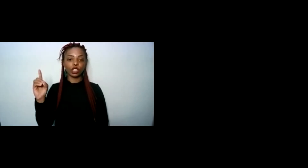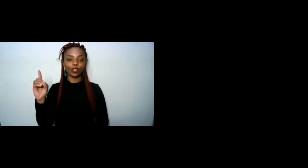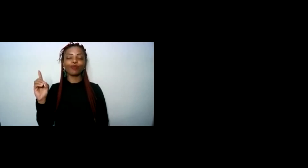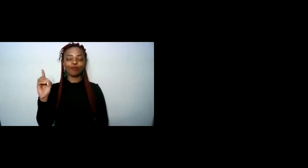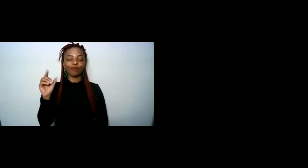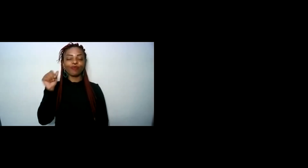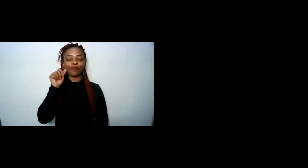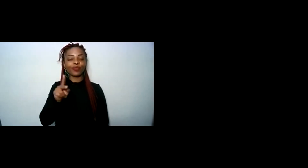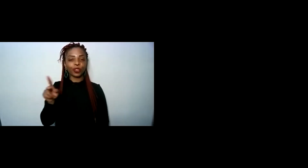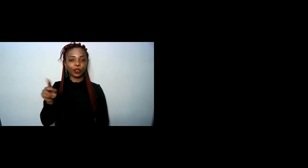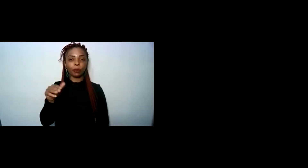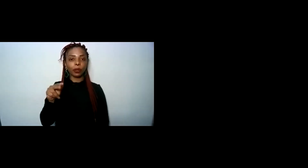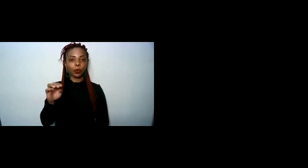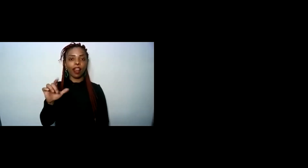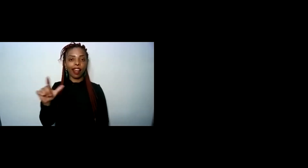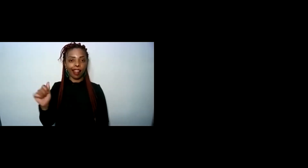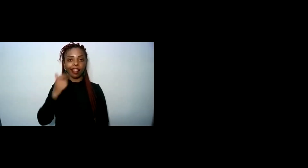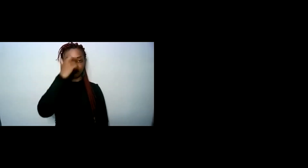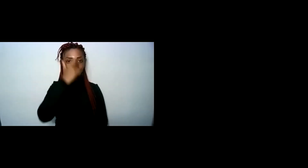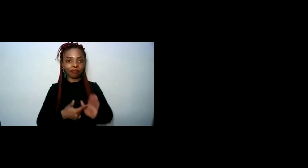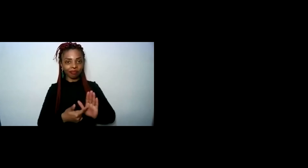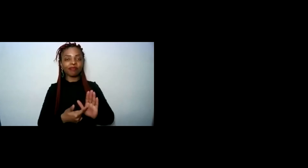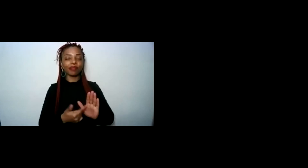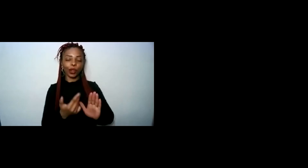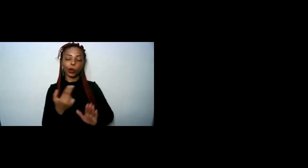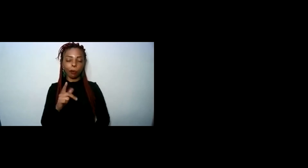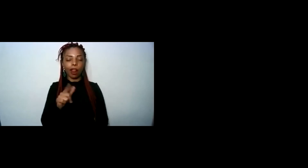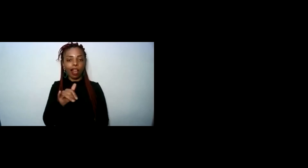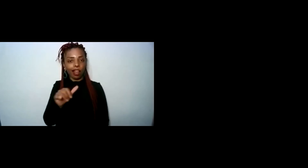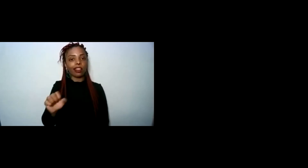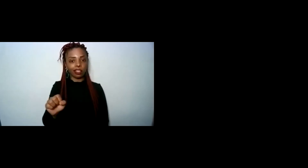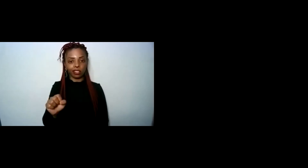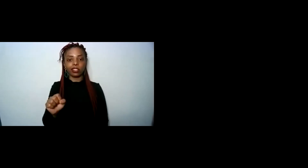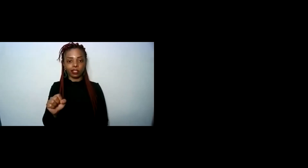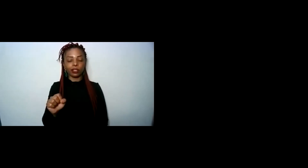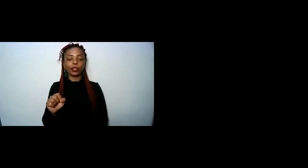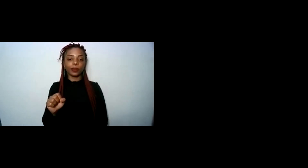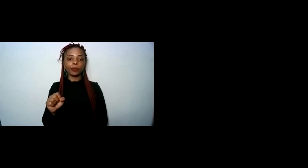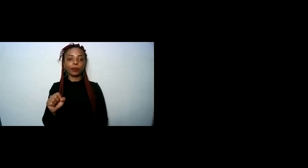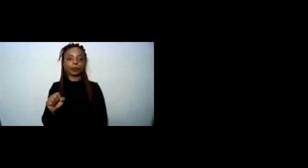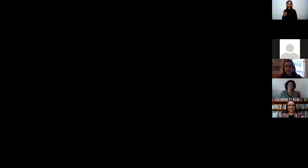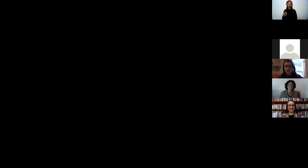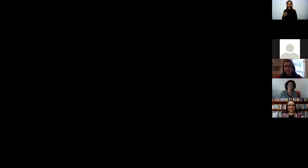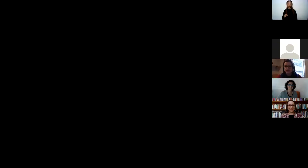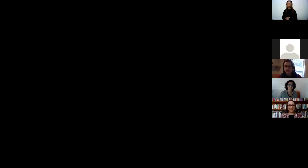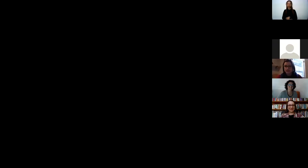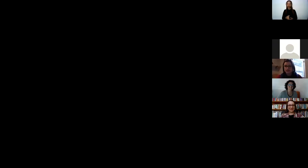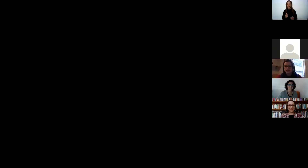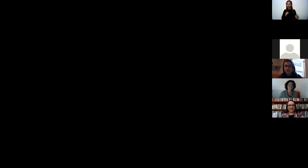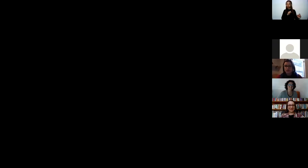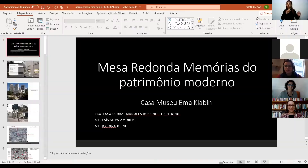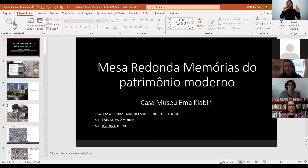Manuela já apresentou, eu sou a Laís, né, inicialmente eu vou compartilhar com